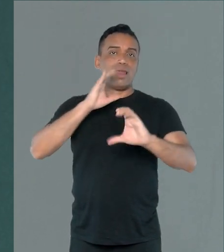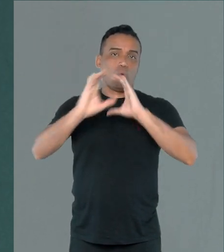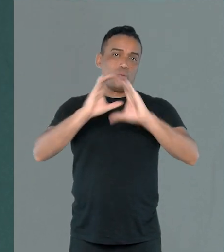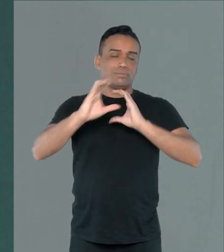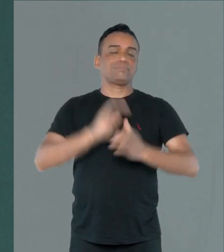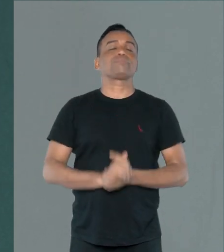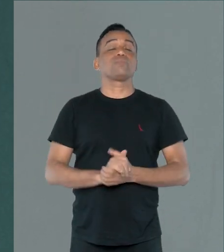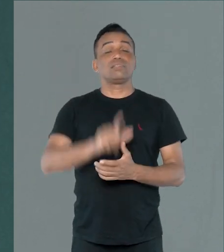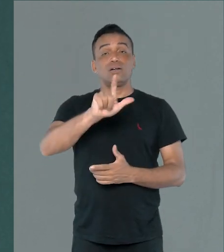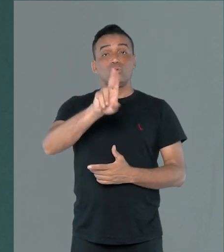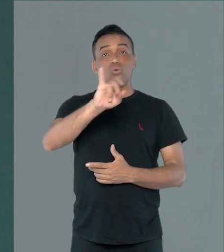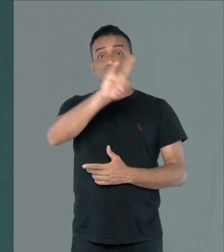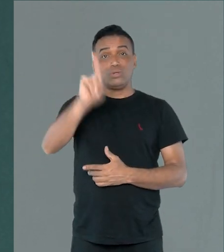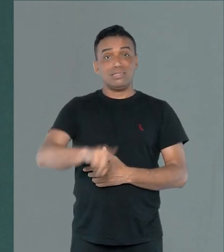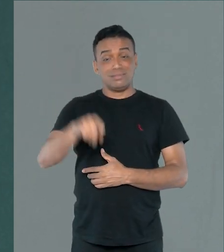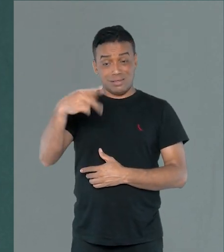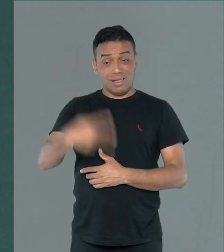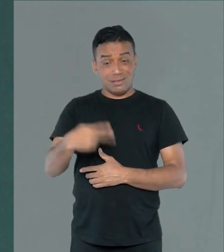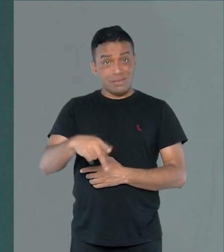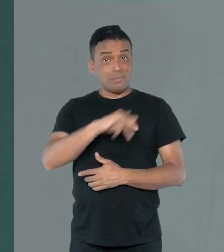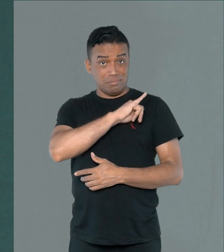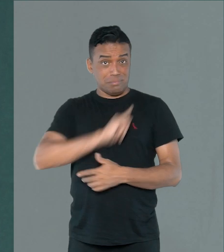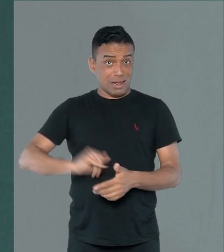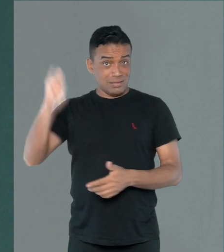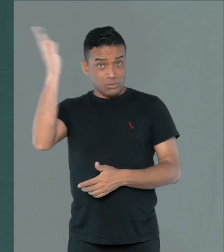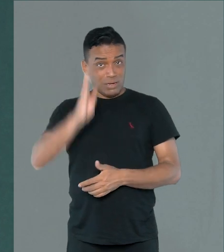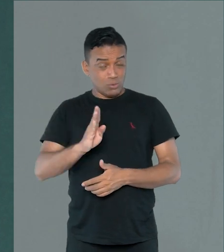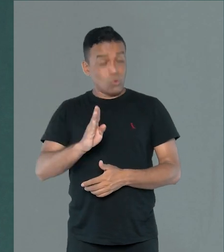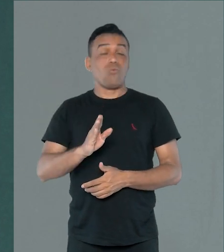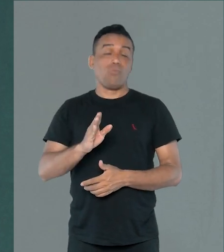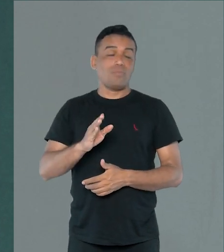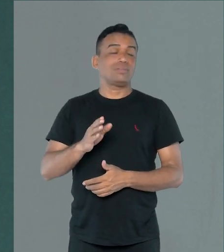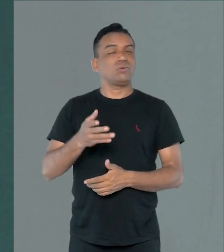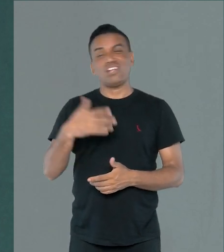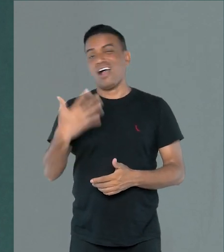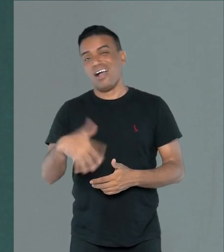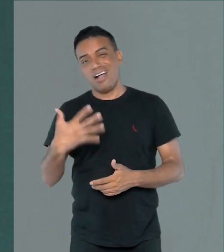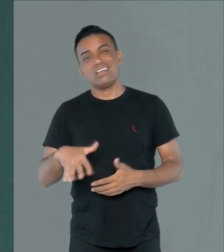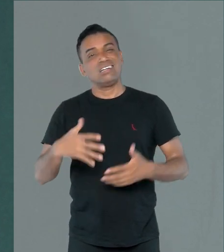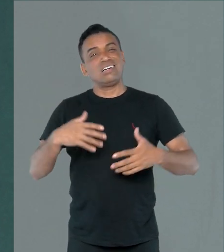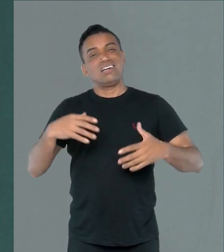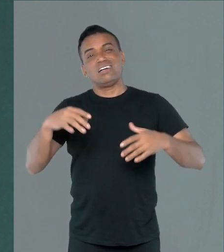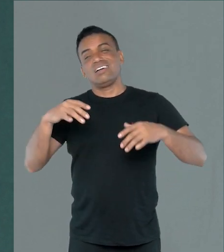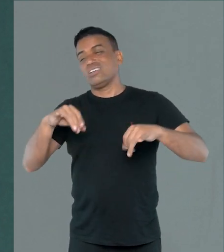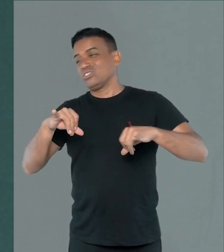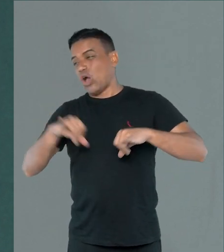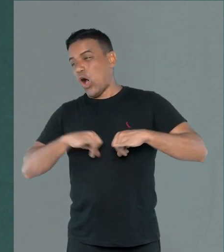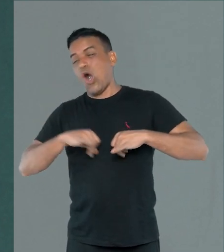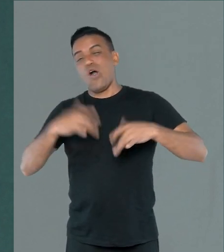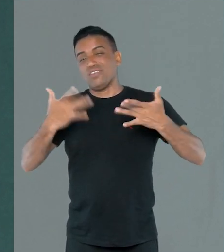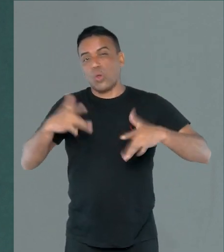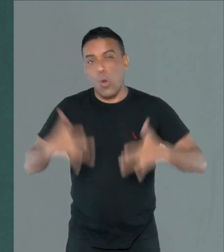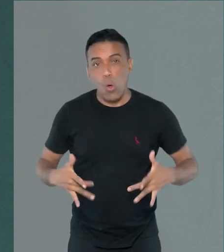nosso predestinado imperador, não consegue fazer grande coisa, primeiro porque ele já está com muitas dores, e segundo porque ele não vai para a frente de batalha.